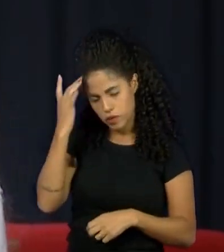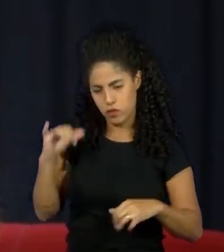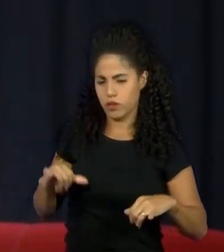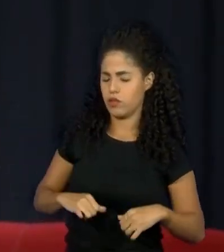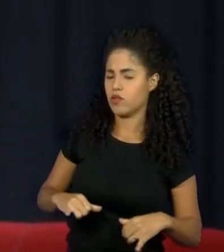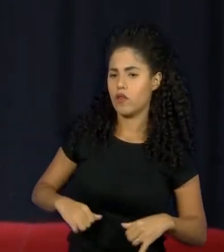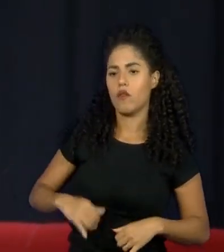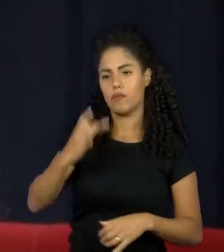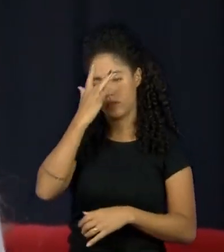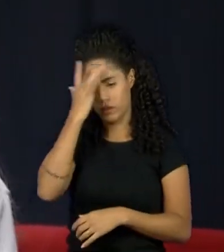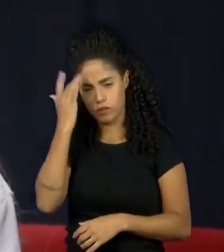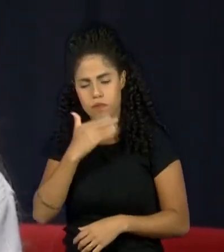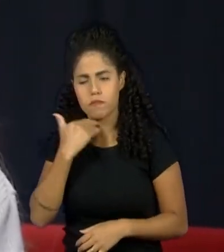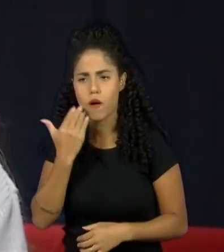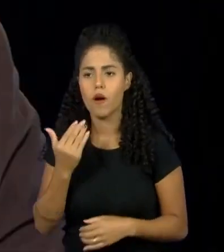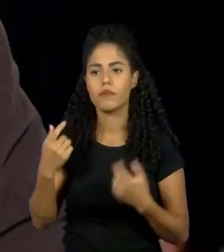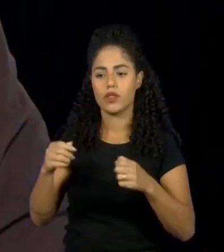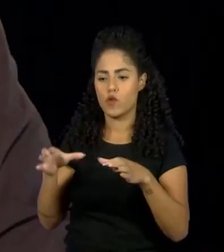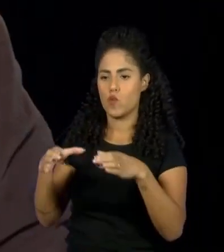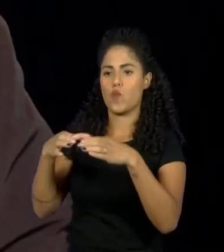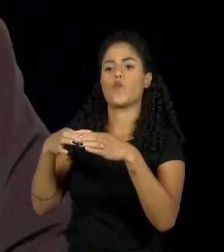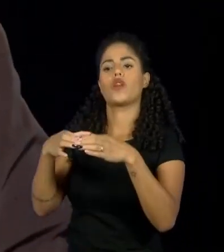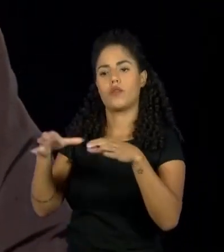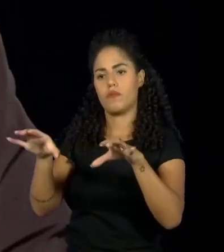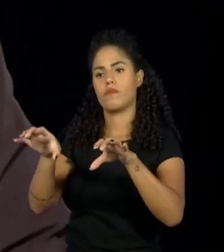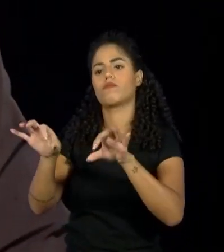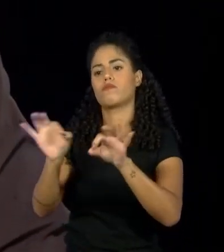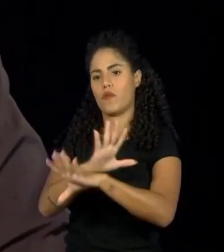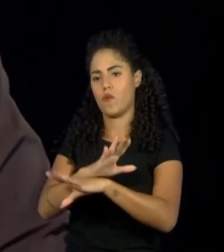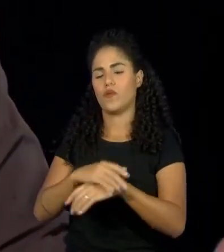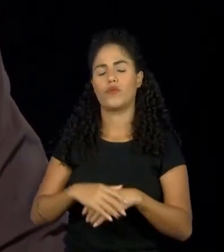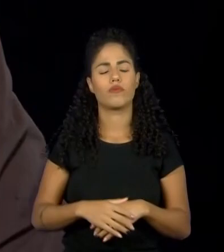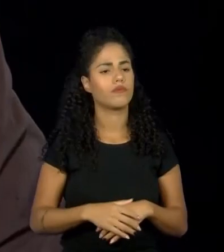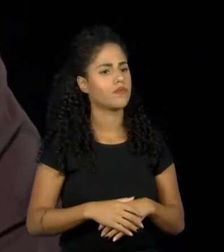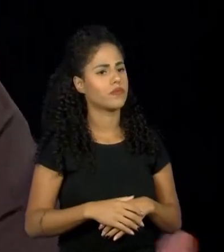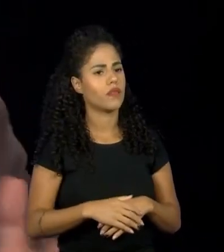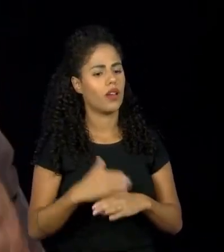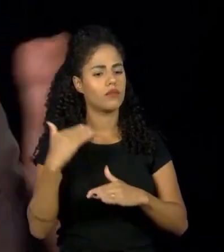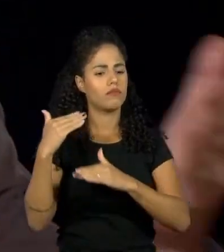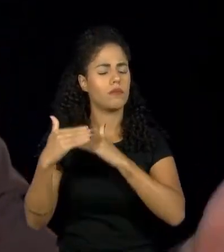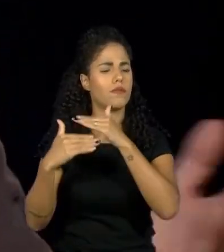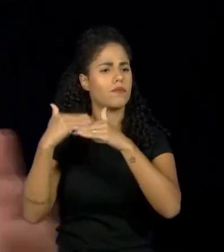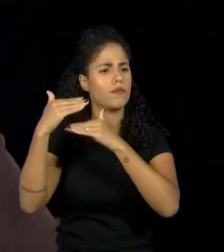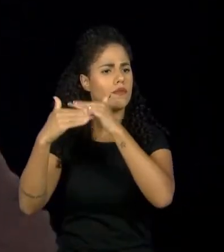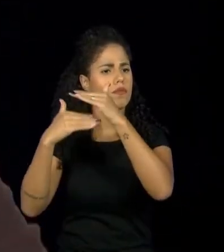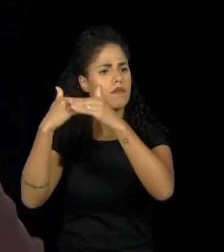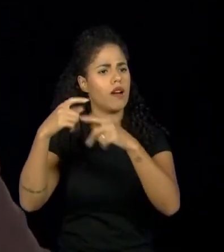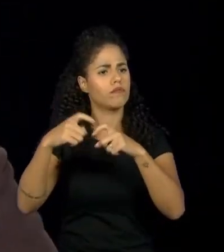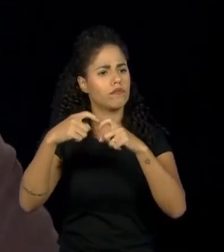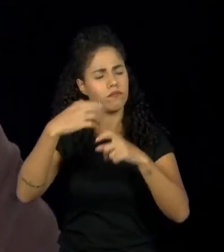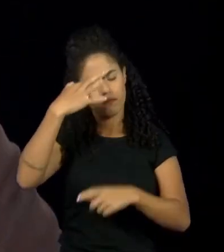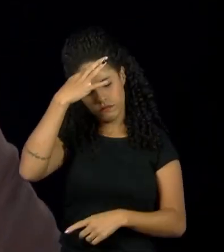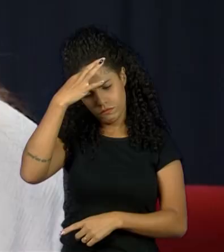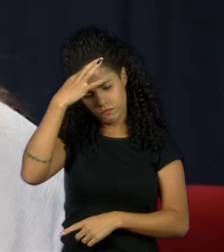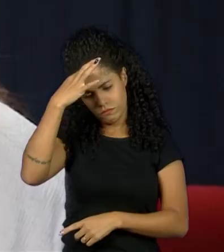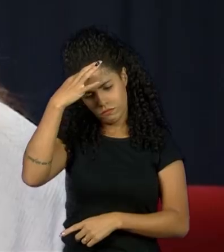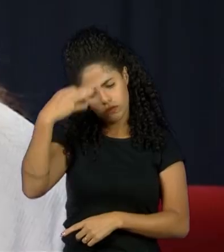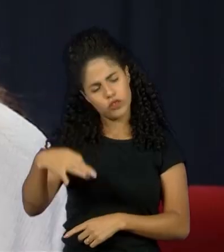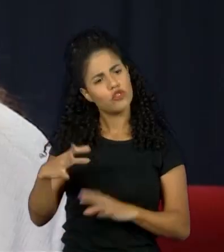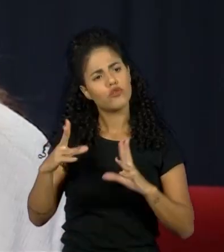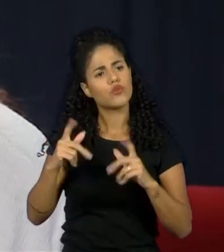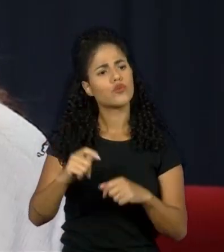precisa de uma equipe para fazer isso quanto que avançou ensina ou mesmo a consciência de todos nós